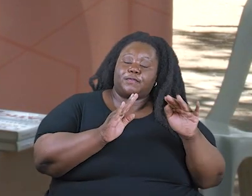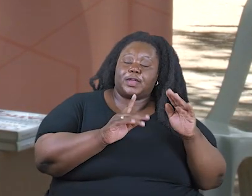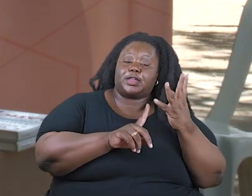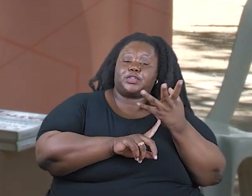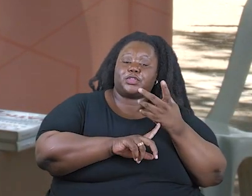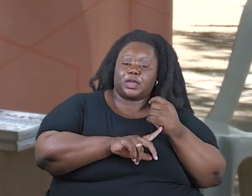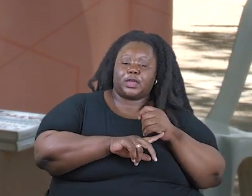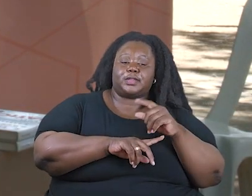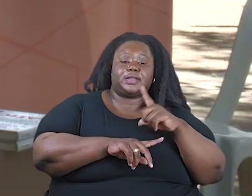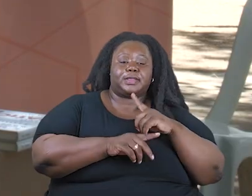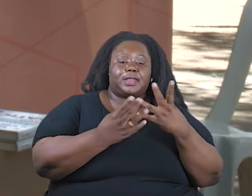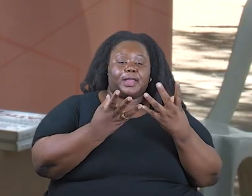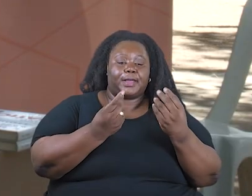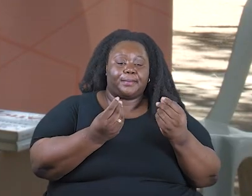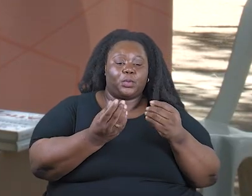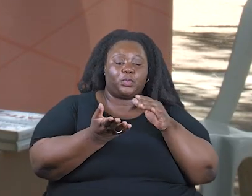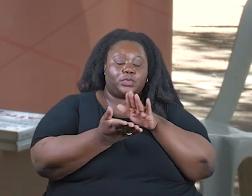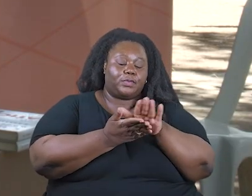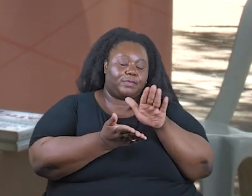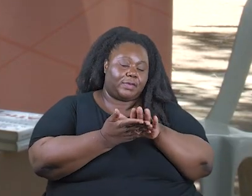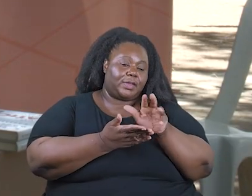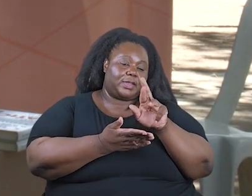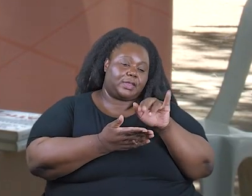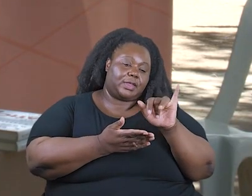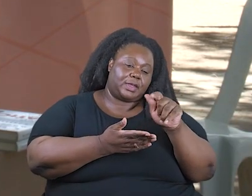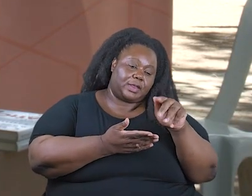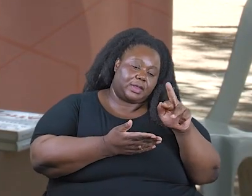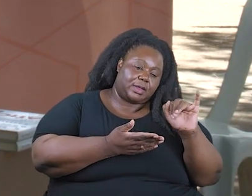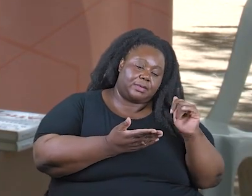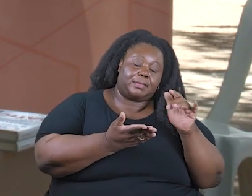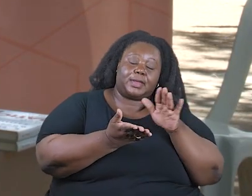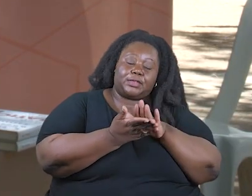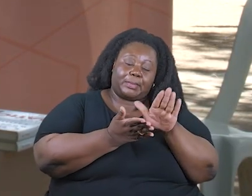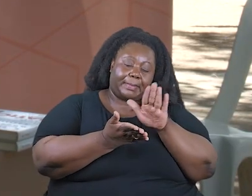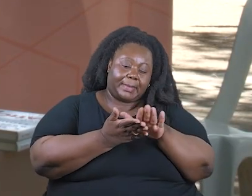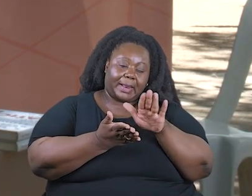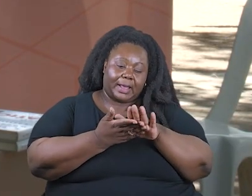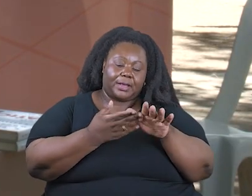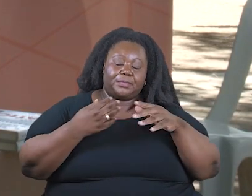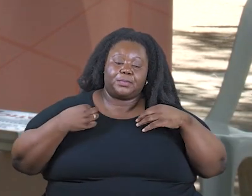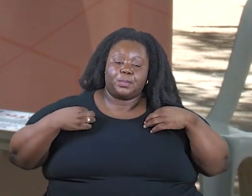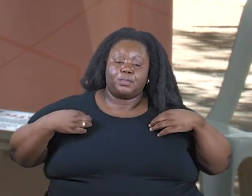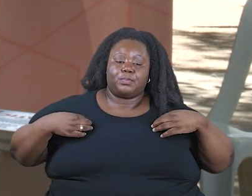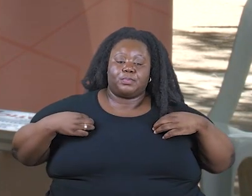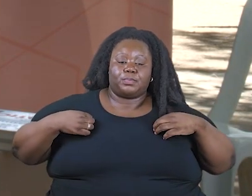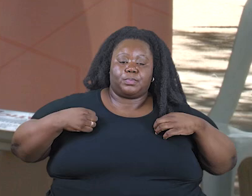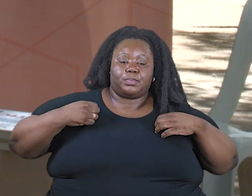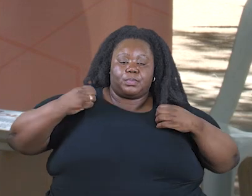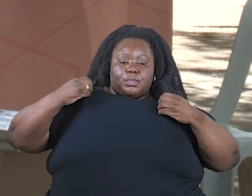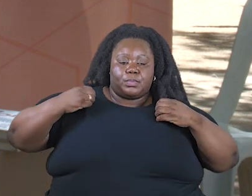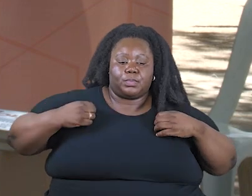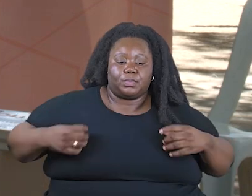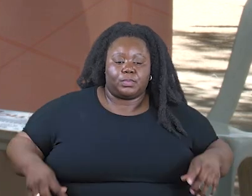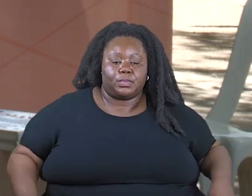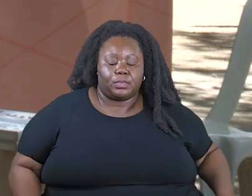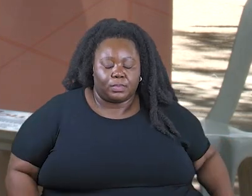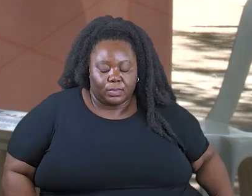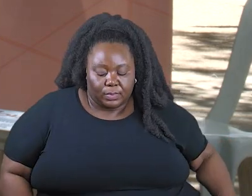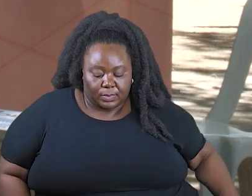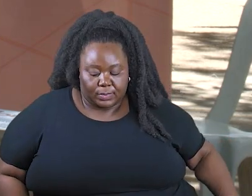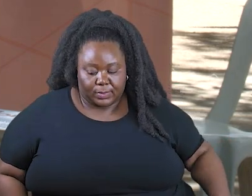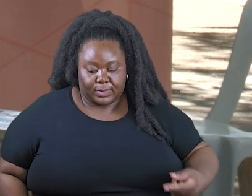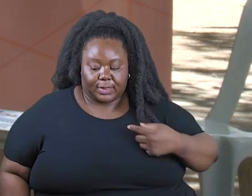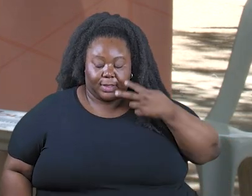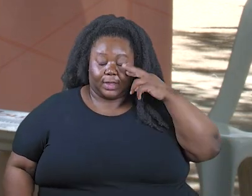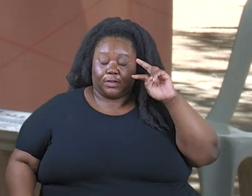arte contemporânea, que tem muita saída de serigrafia, de impressos. E, tipo assim, e eu vejo